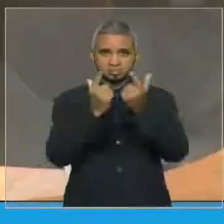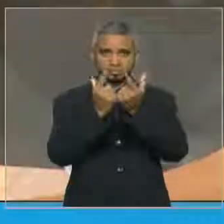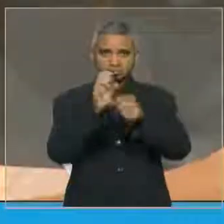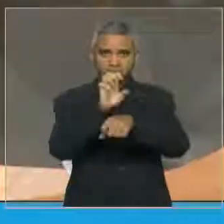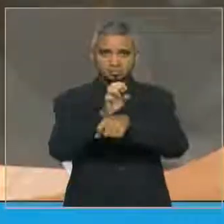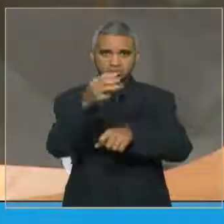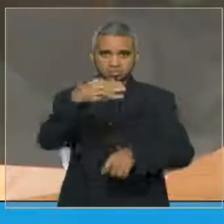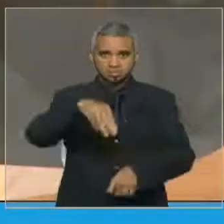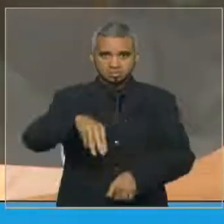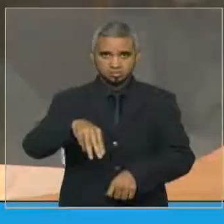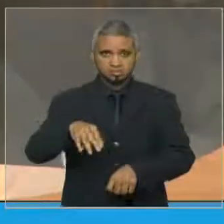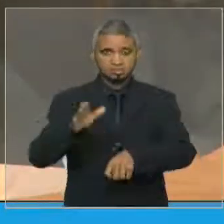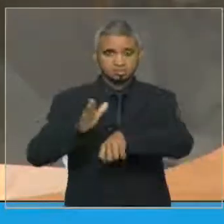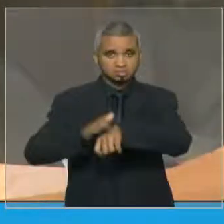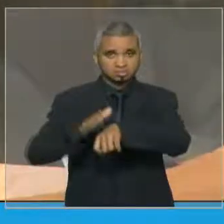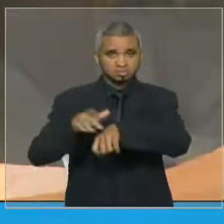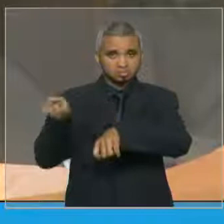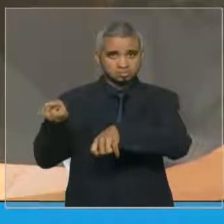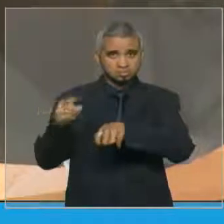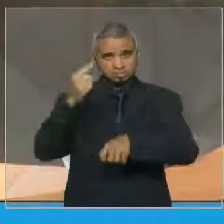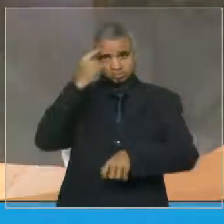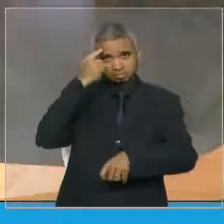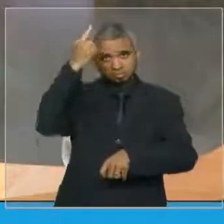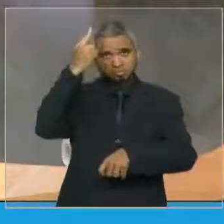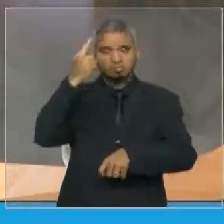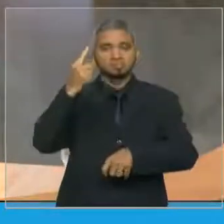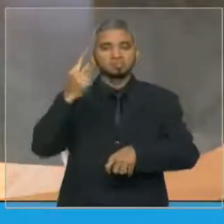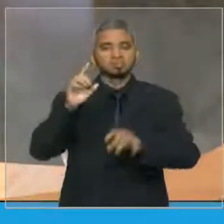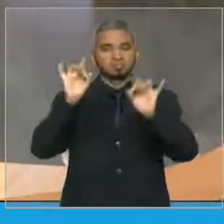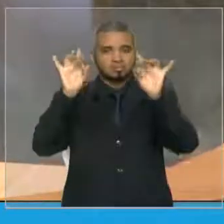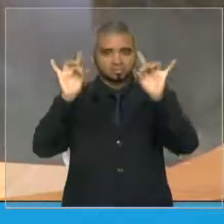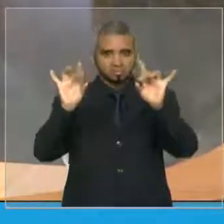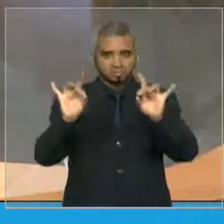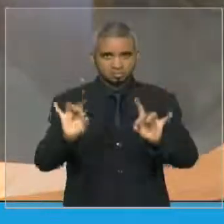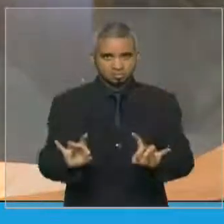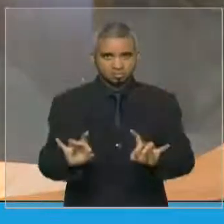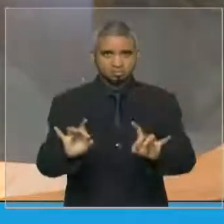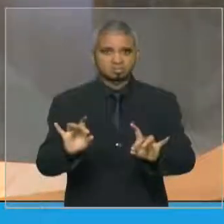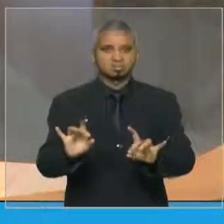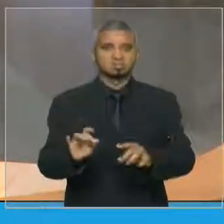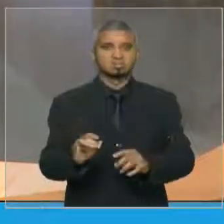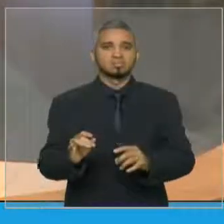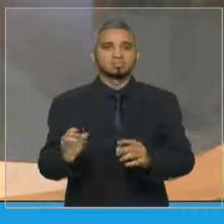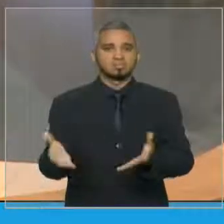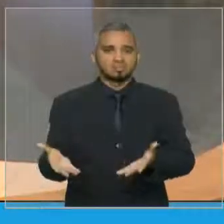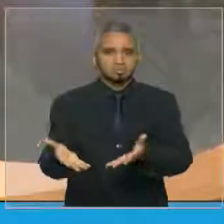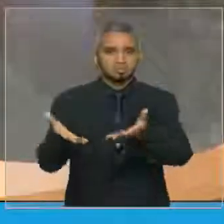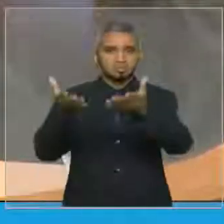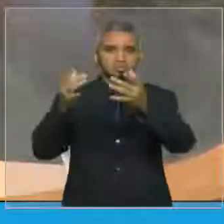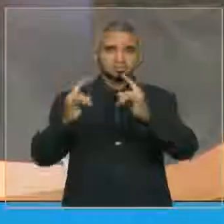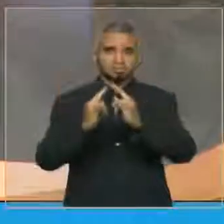e propositor desta solene homenagem para a nossa instituição Receita Federal,